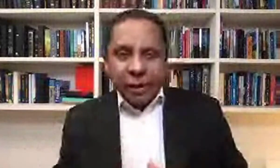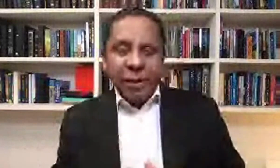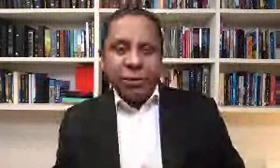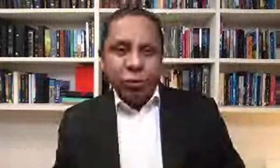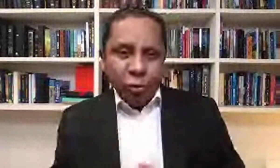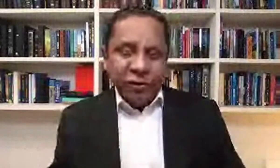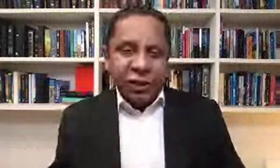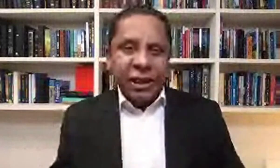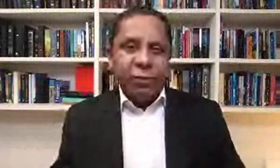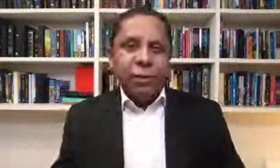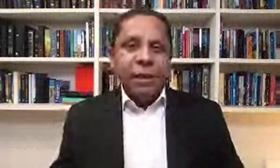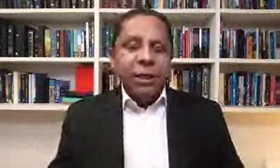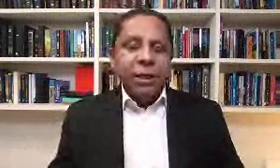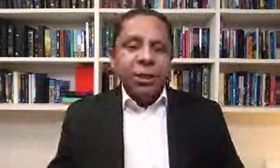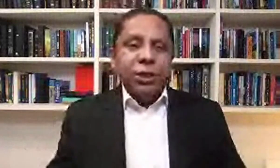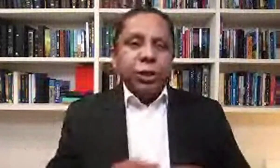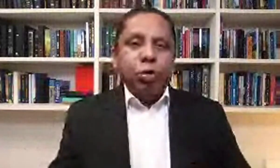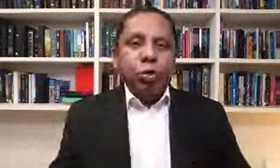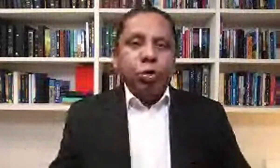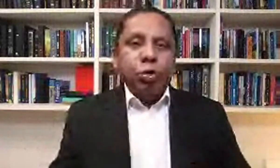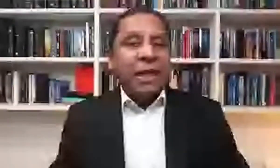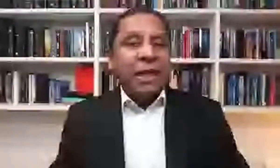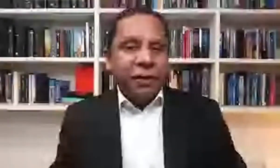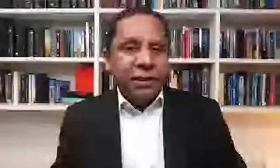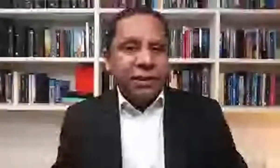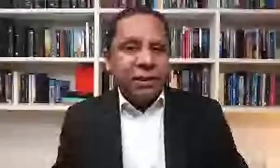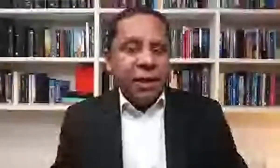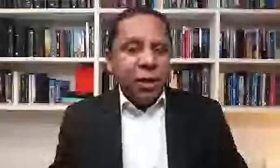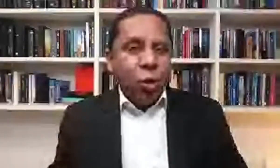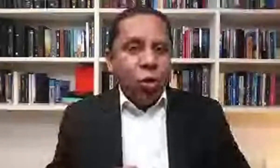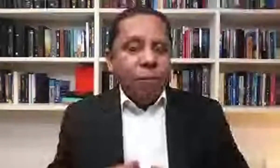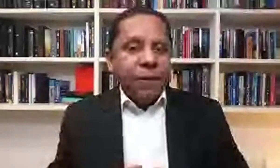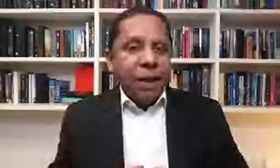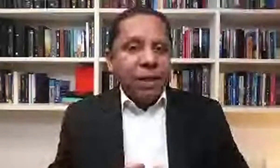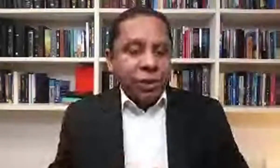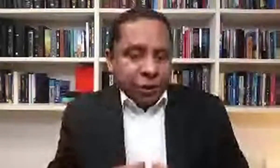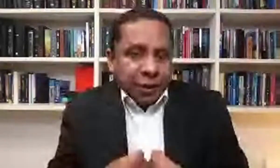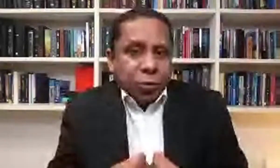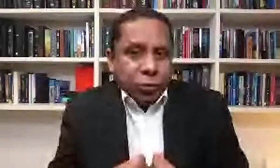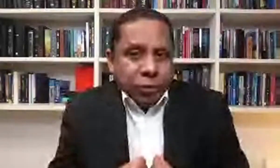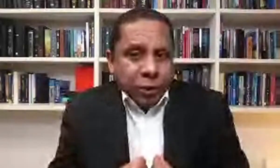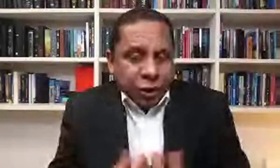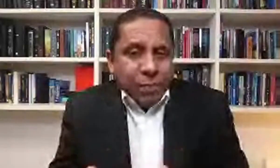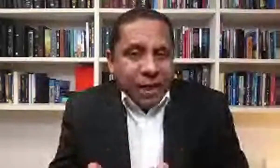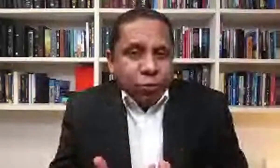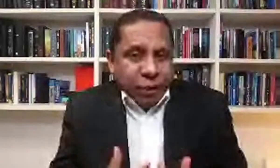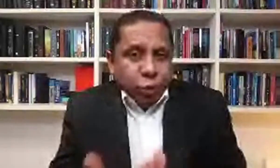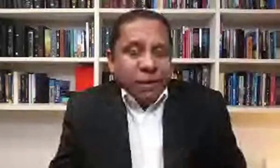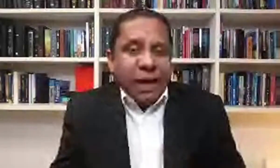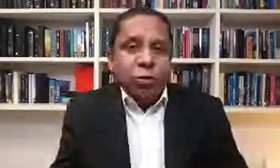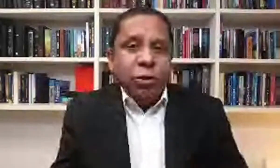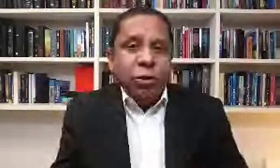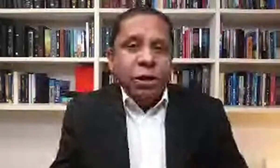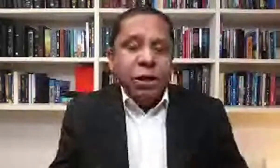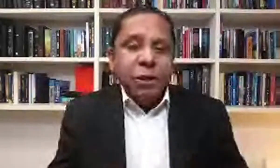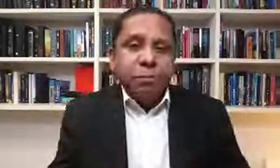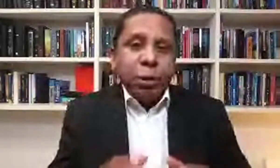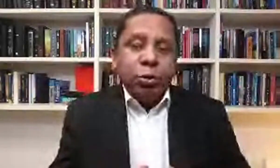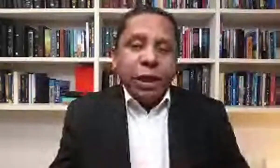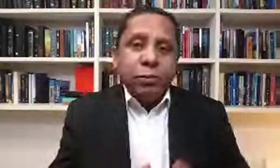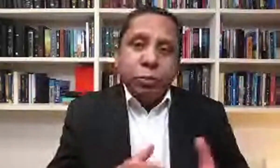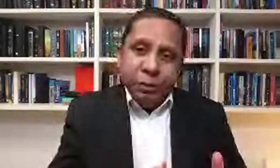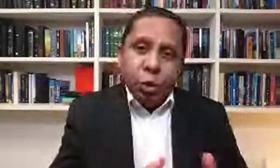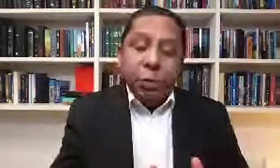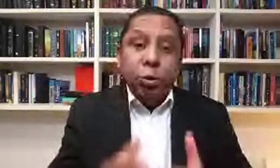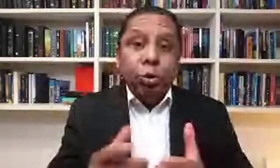no Novo Testamento, no Evangelho, Jesus é curado sete vezes, sendo chamado, denominado,